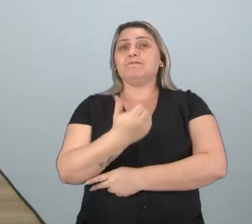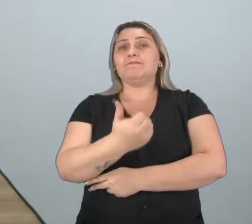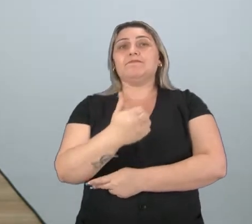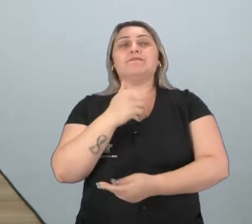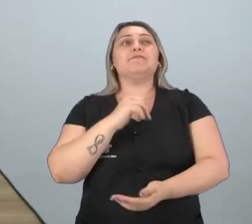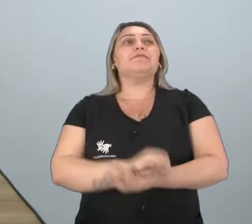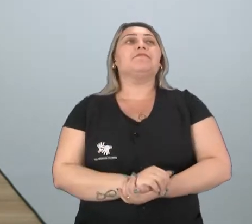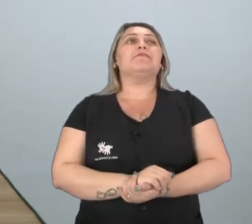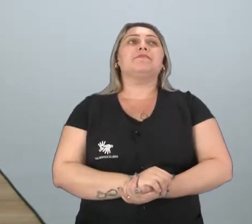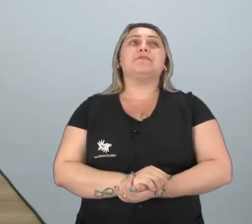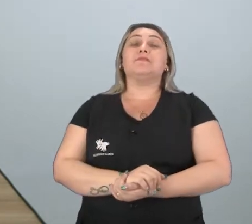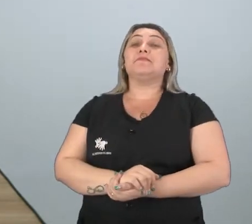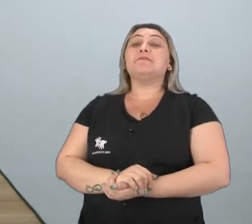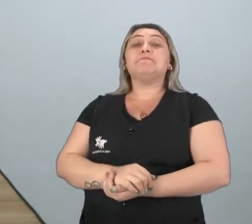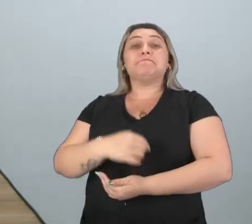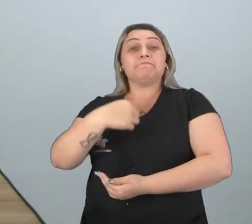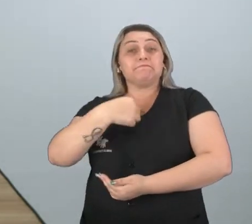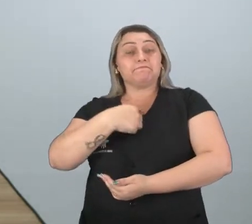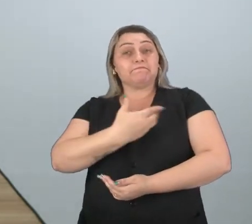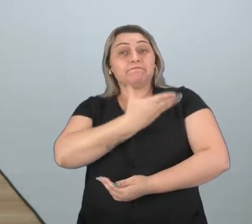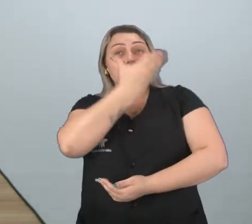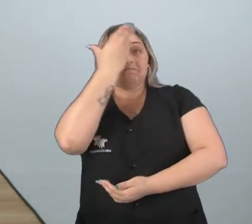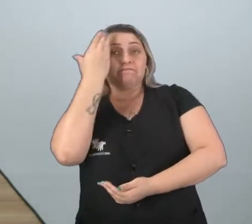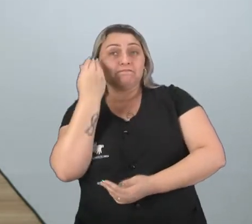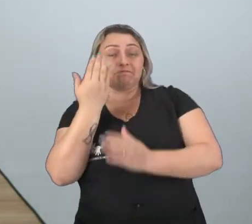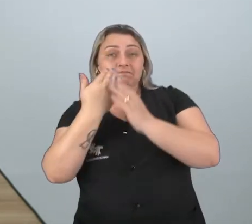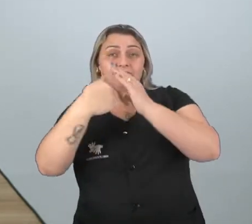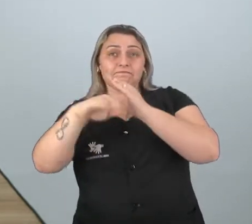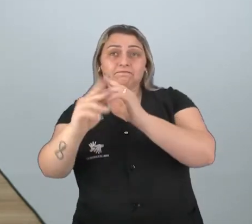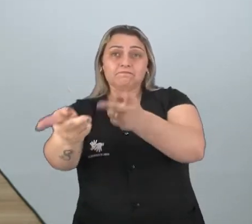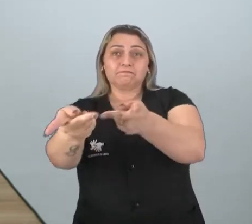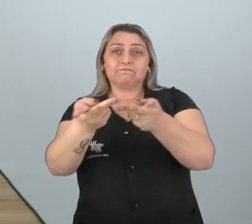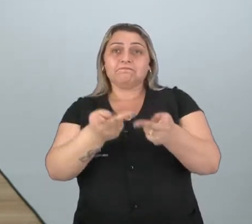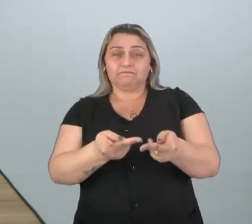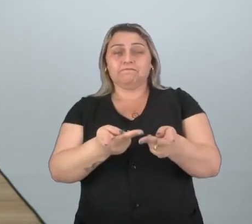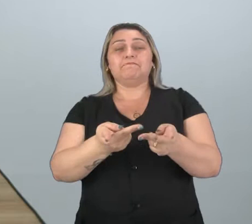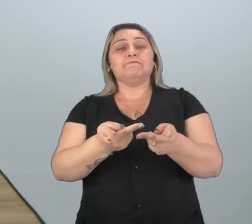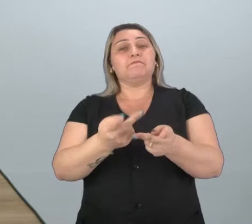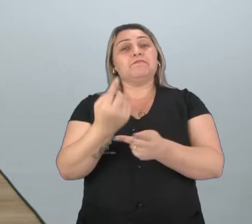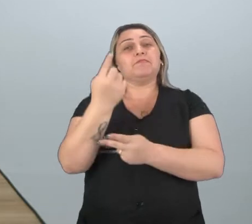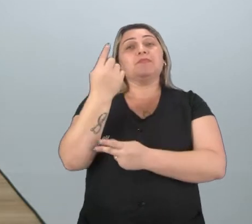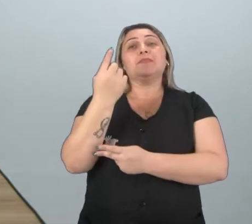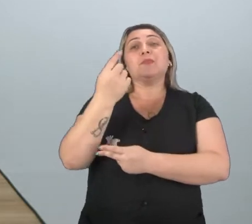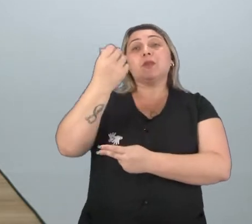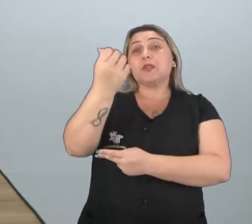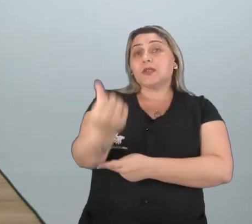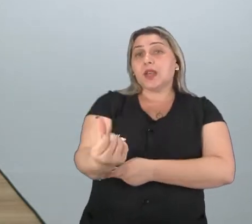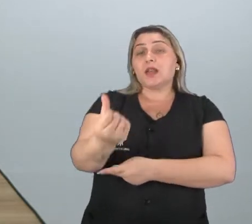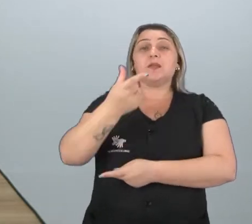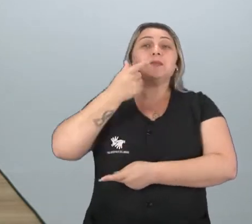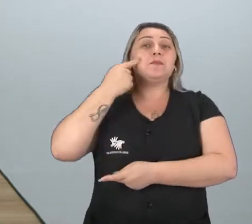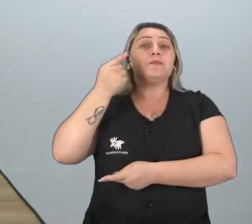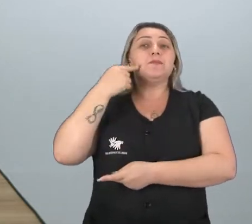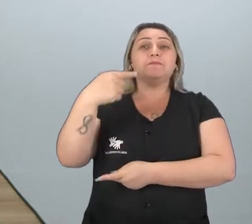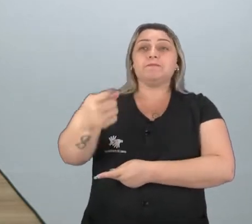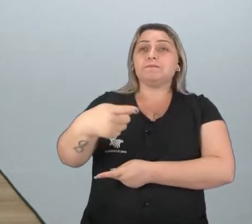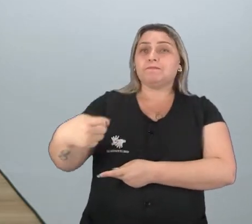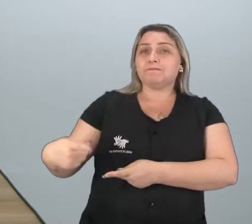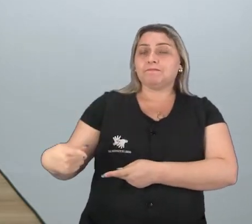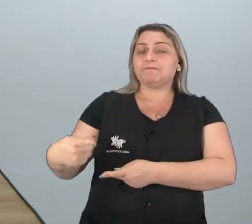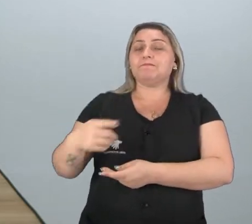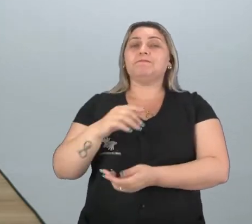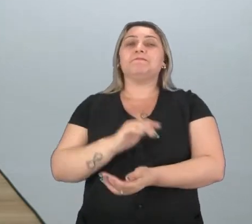Muito bem! Eu esqueci de enviar o convite para o sexto ratinho.